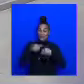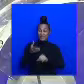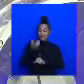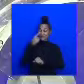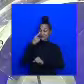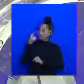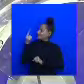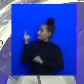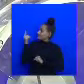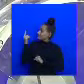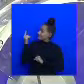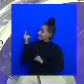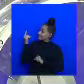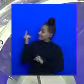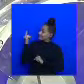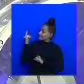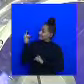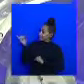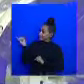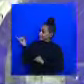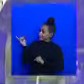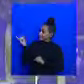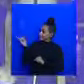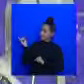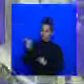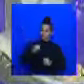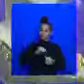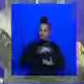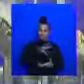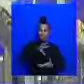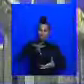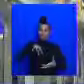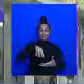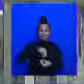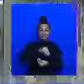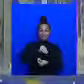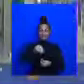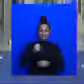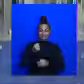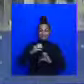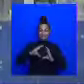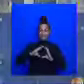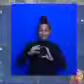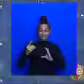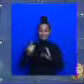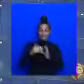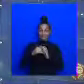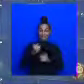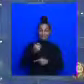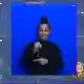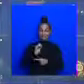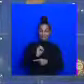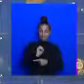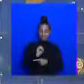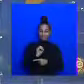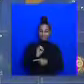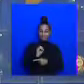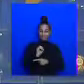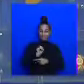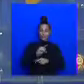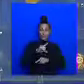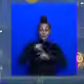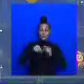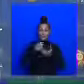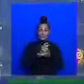Bolas posicionadas, valendo. Globo carregado embaralhando 80 bolas numeradas de 0 a 80.